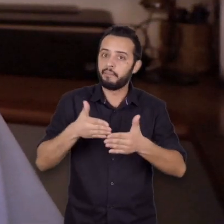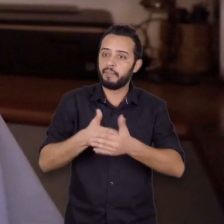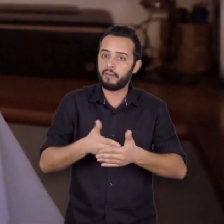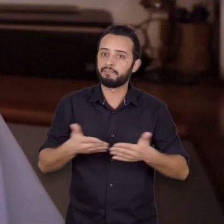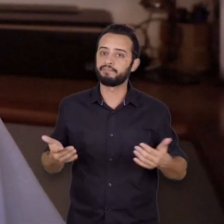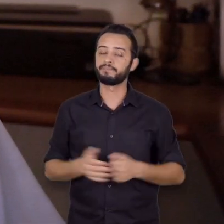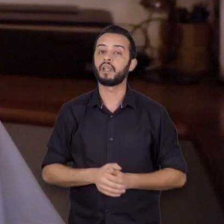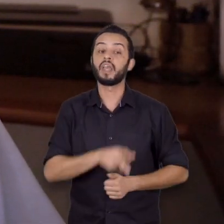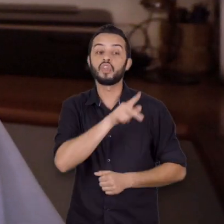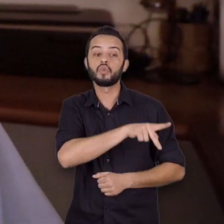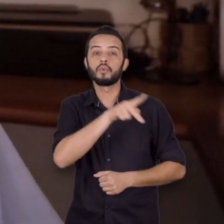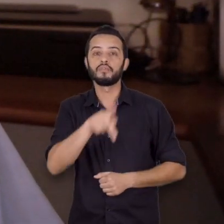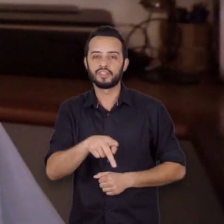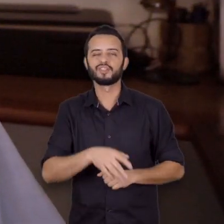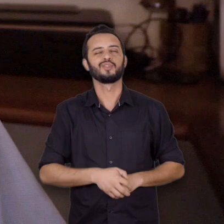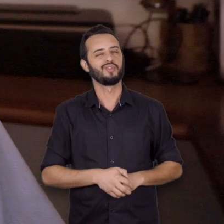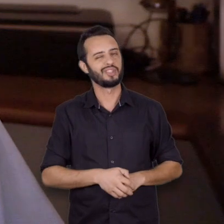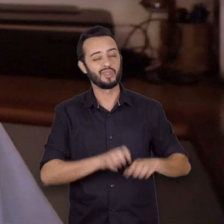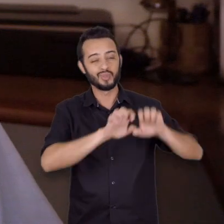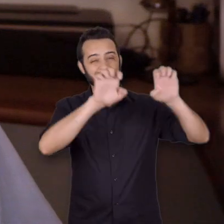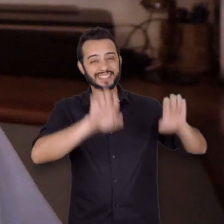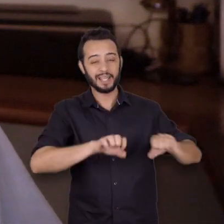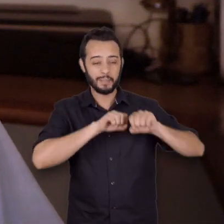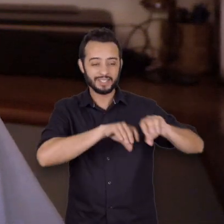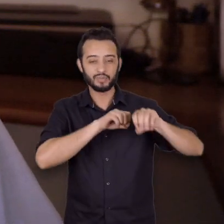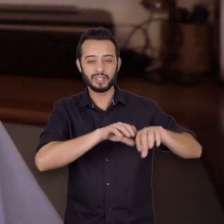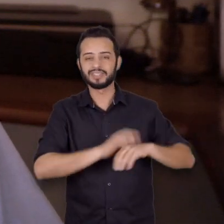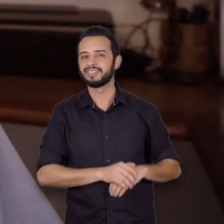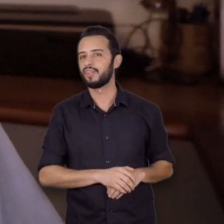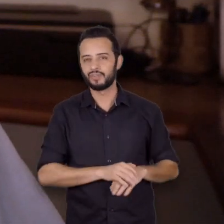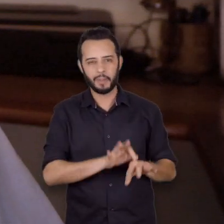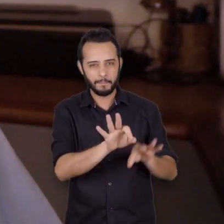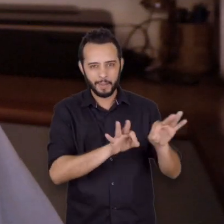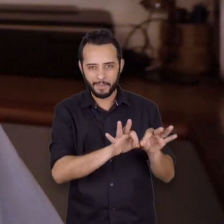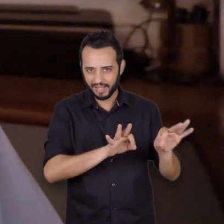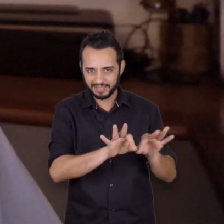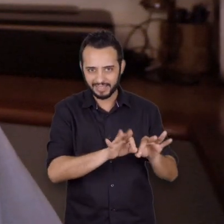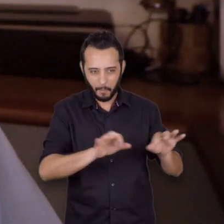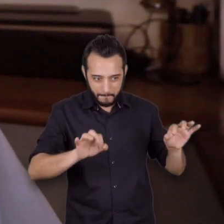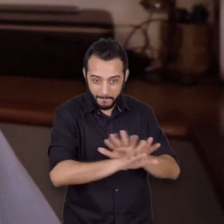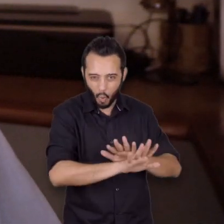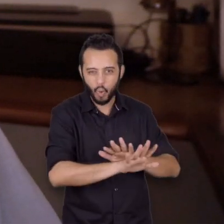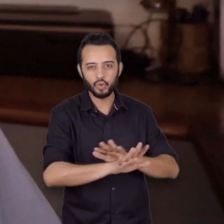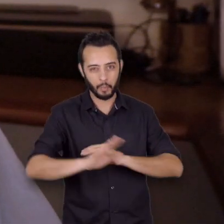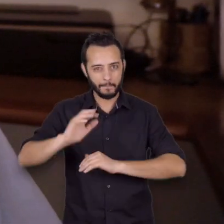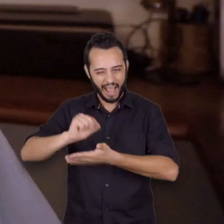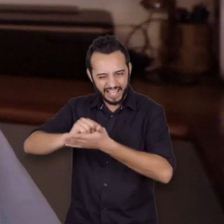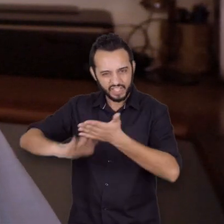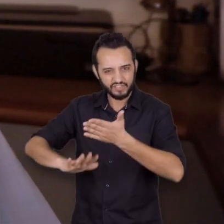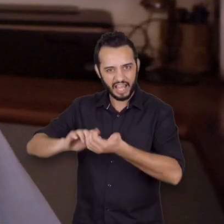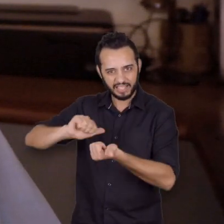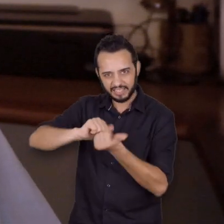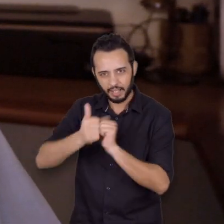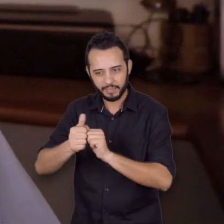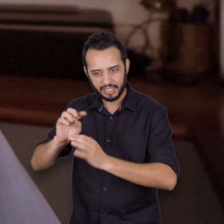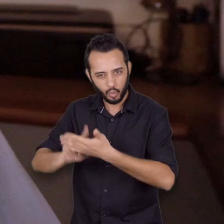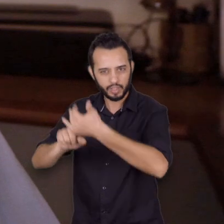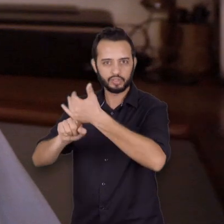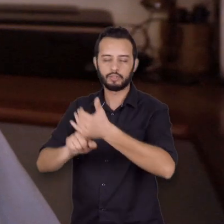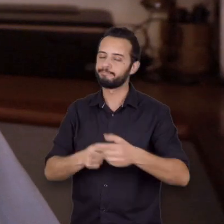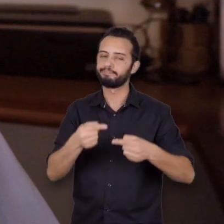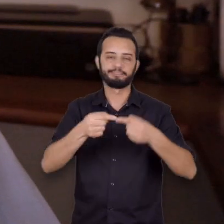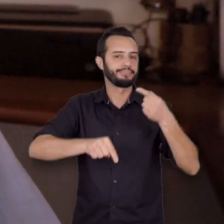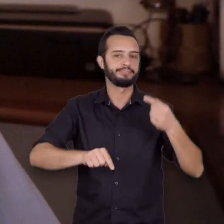os professores, o sistema de ensino em geral, não está preparado para o desenvolvimento dessas atividades usando